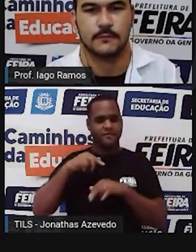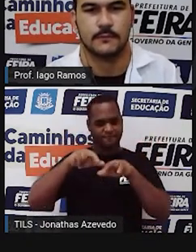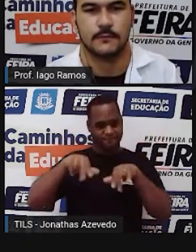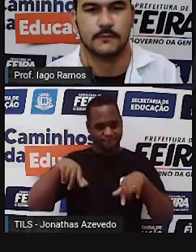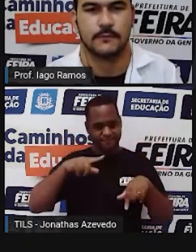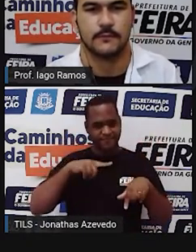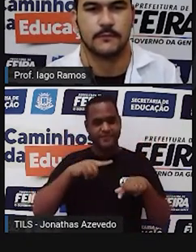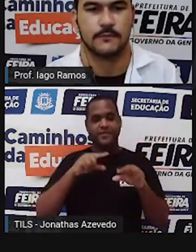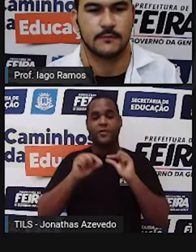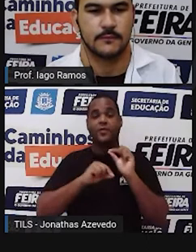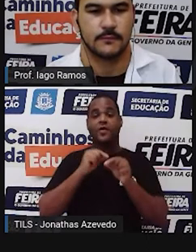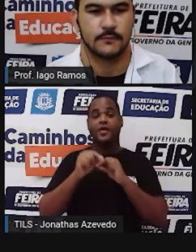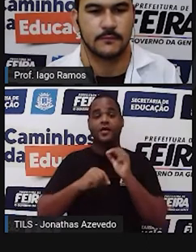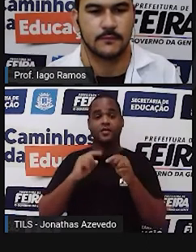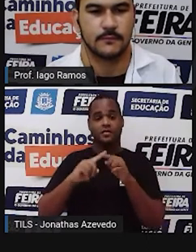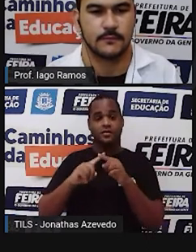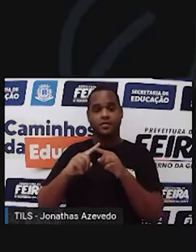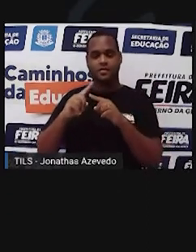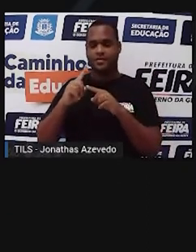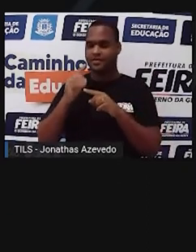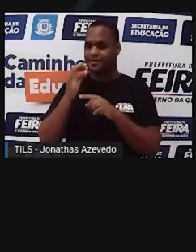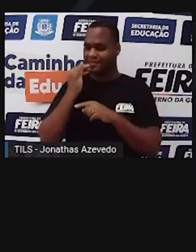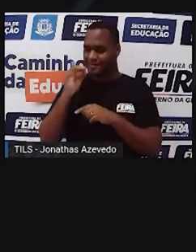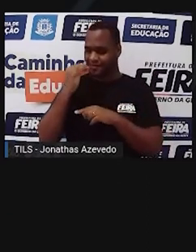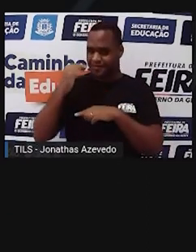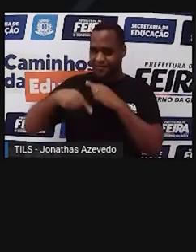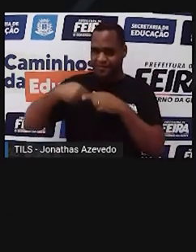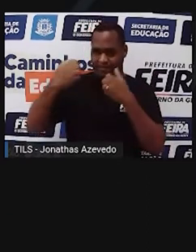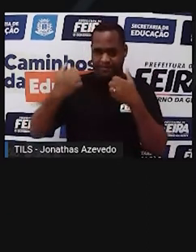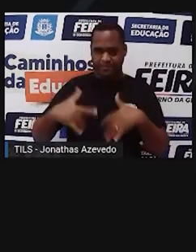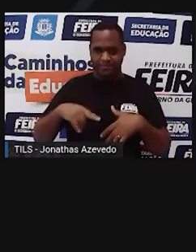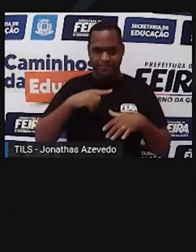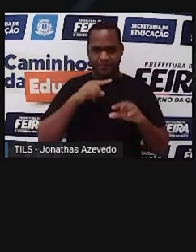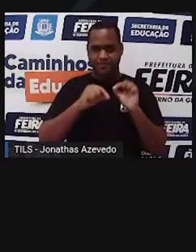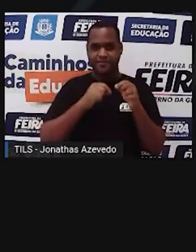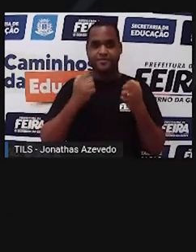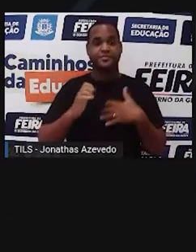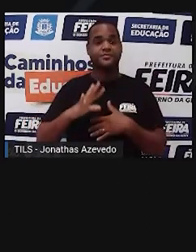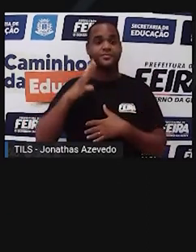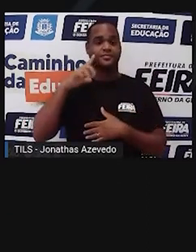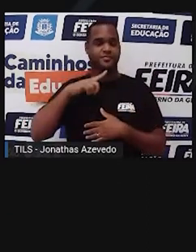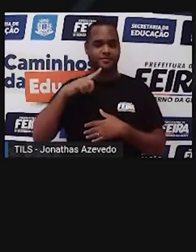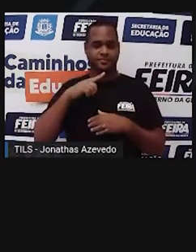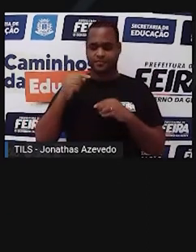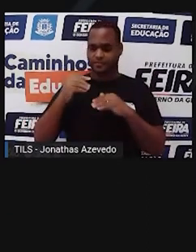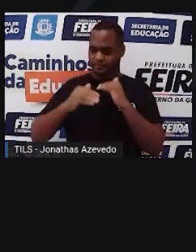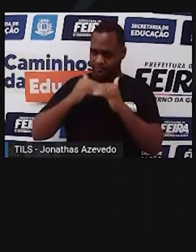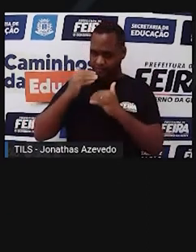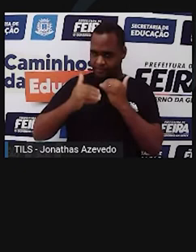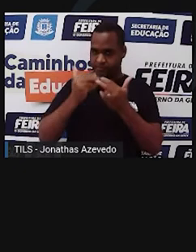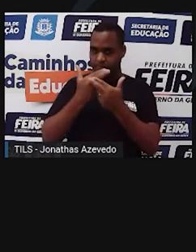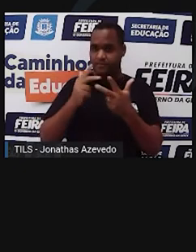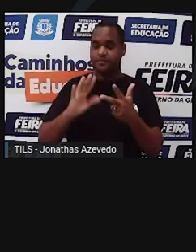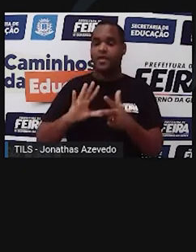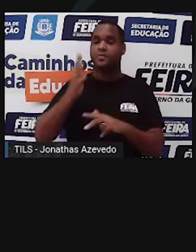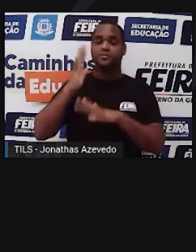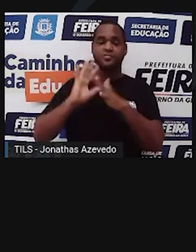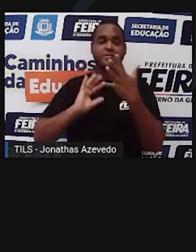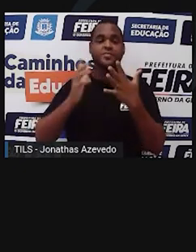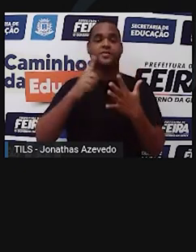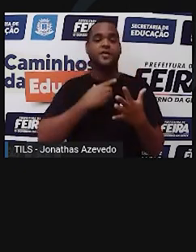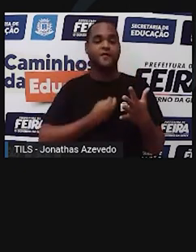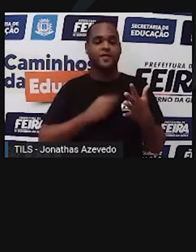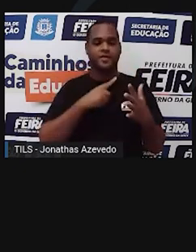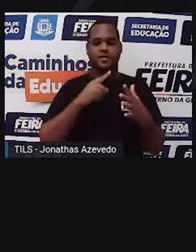de uma usina hidrelétrica. Mas você sabe como ocorreu o desenvolvimento para chegar até as usinas que nós